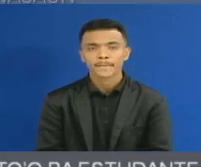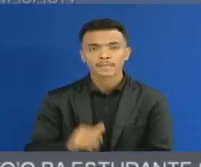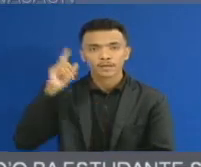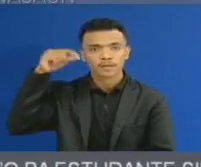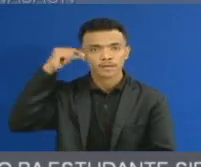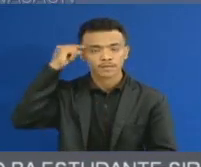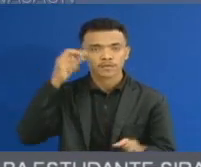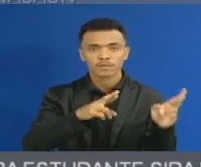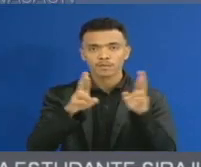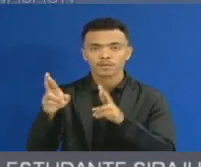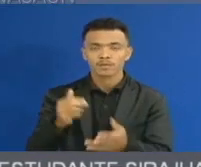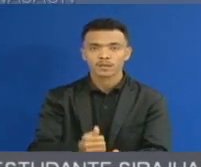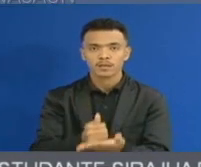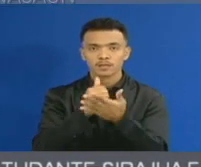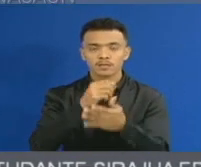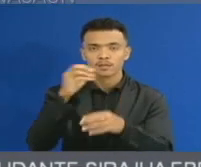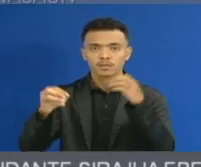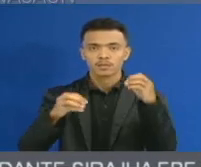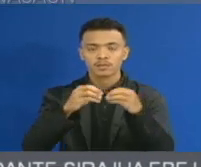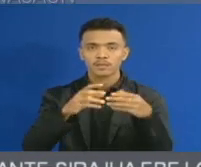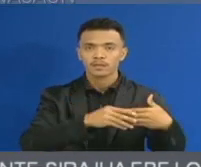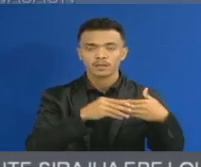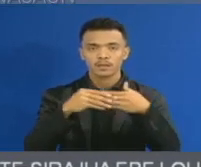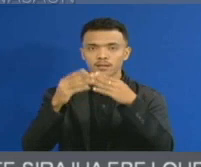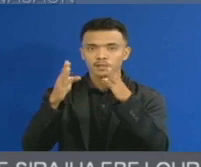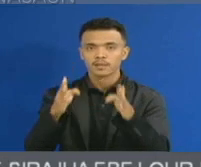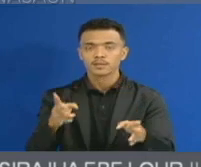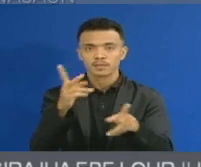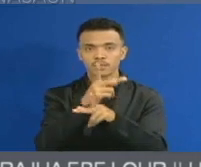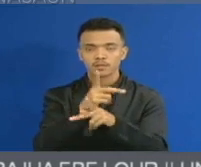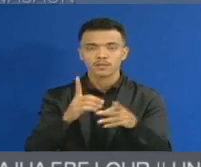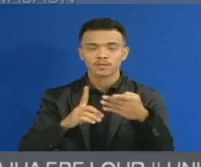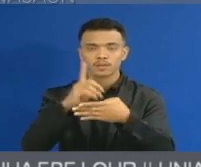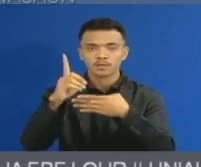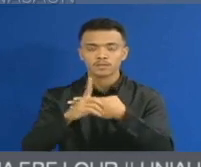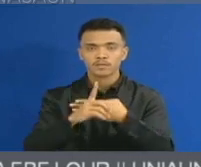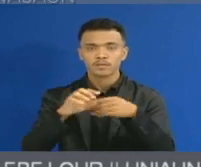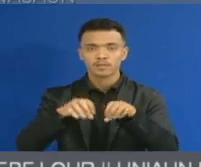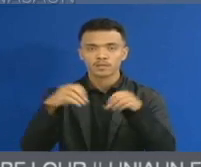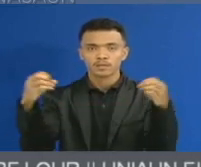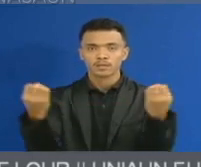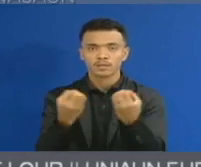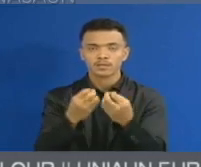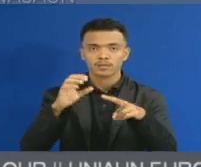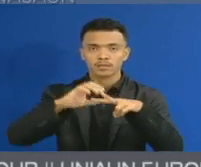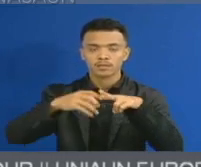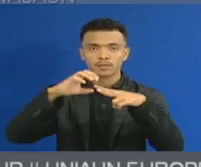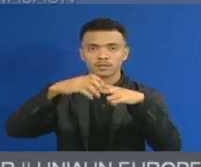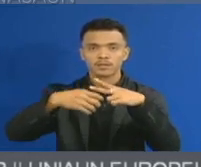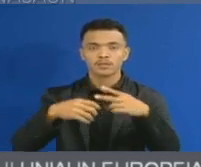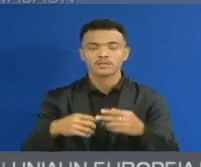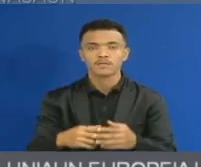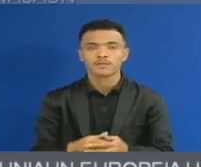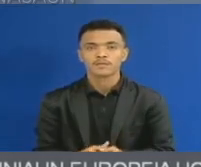Governo pronto for capacitação, Conabá liderança Rodizere no desenvolve organização cooperativa.